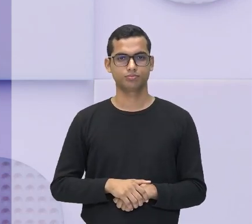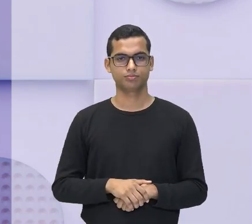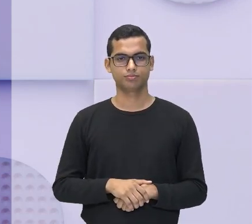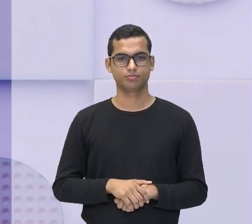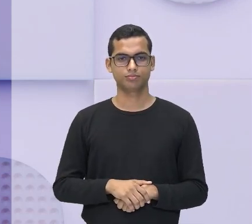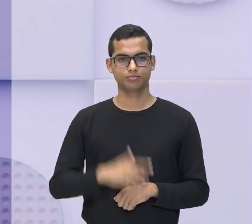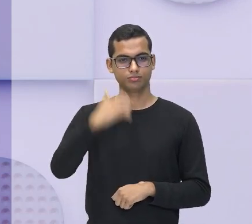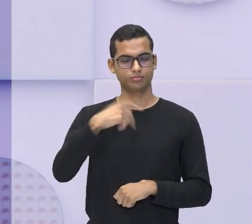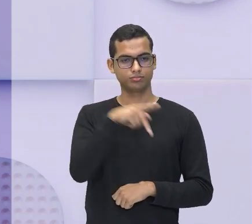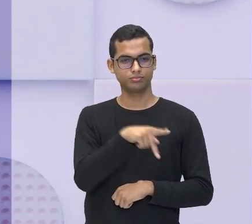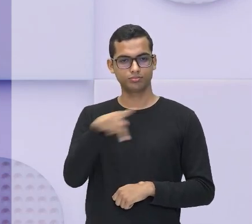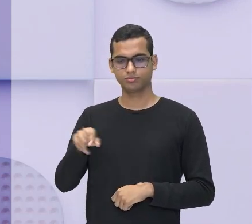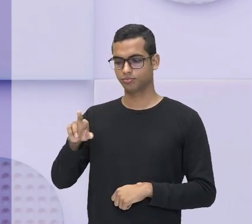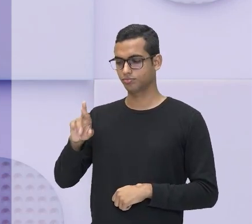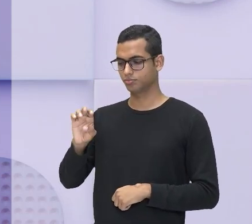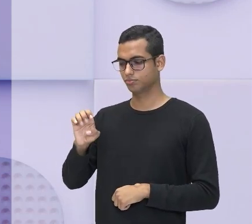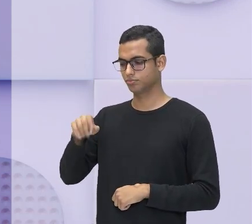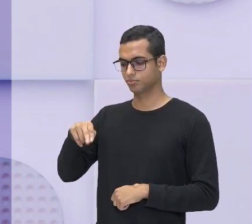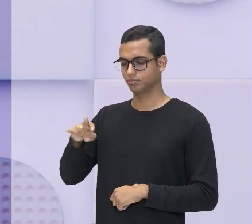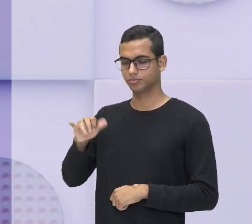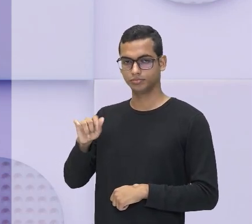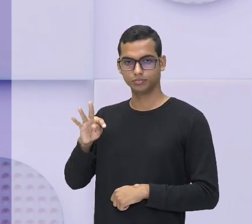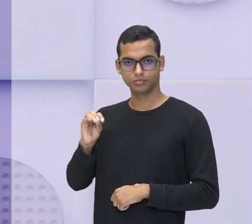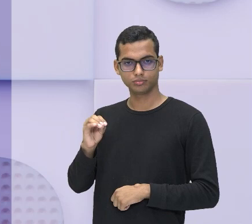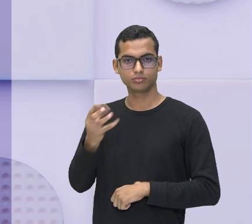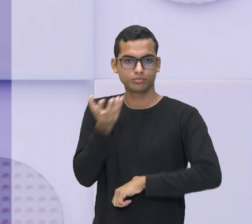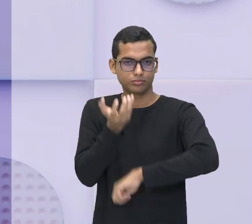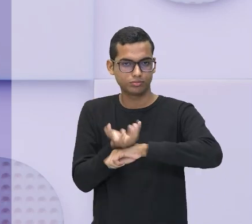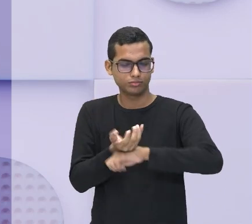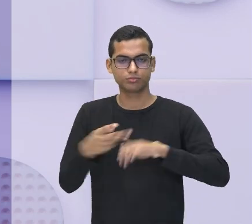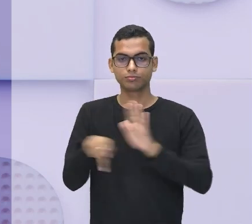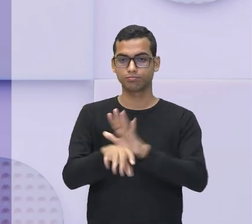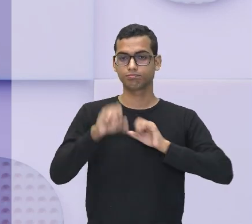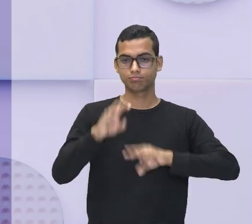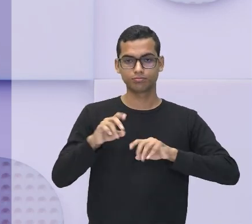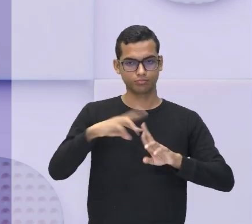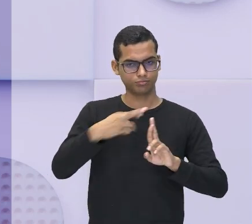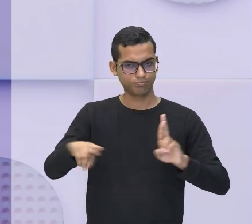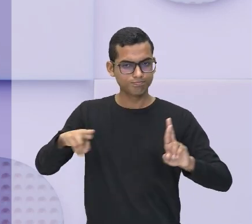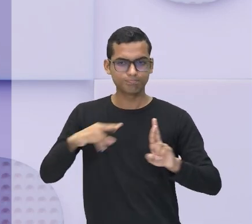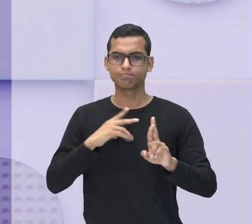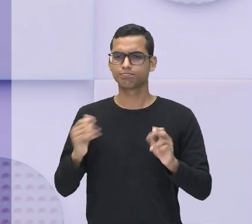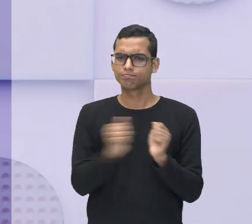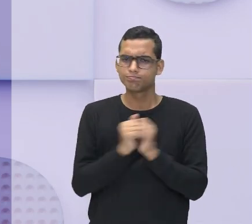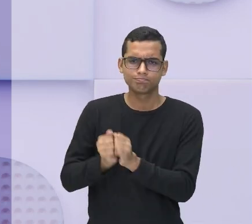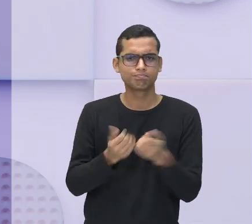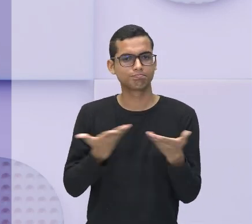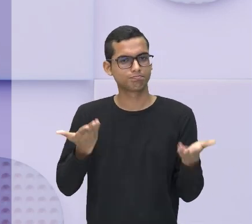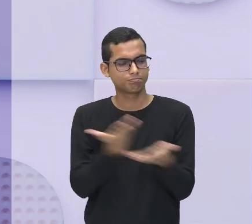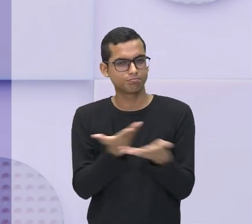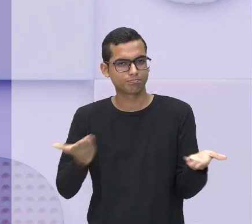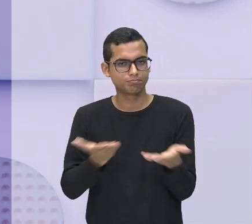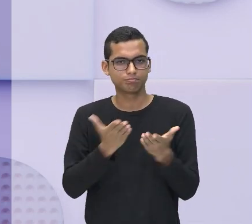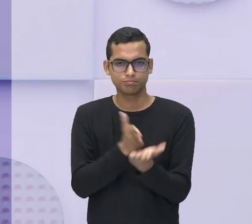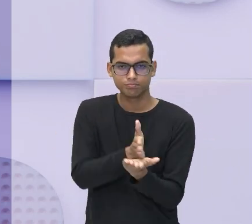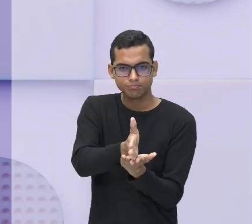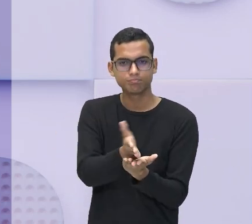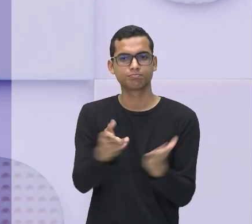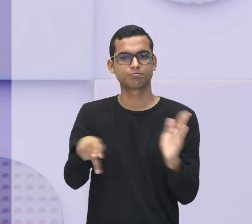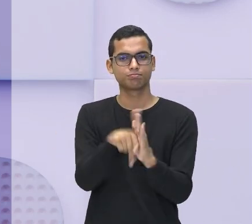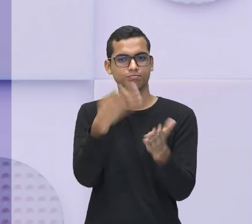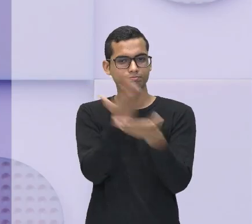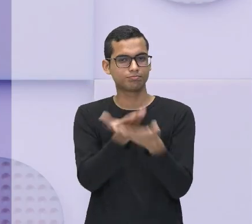professor Renato Souza, do componente Ensino Religioso, e vamos juntos trilhar o caminho da aula. O